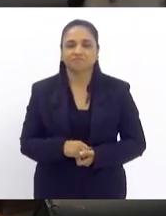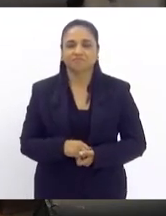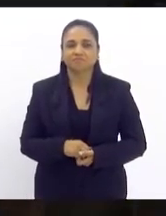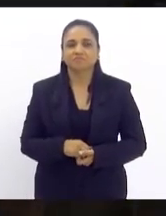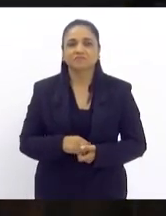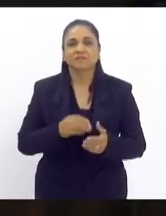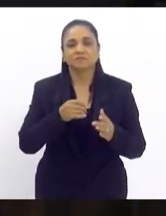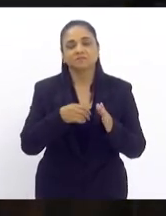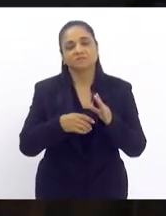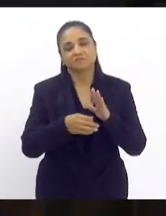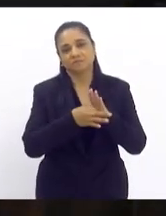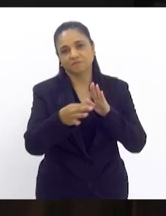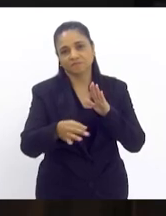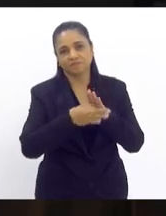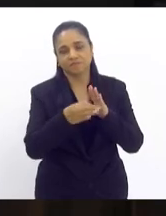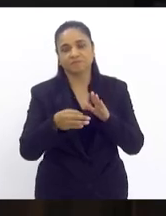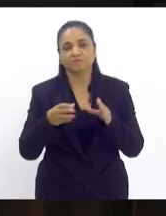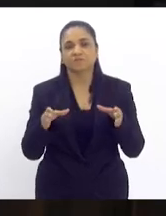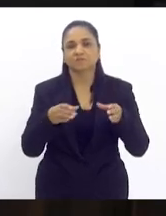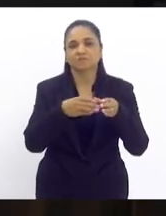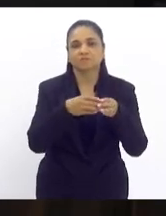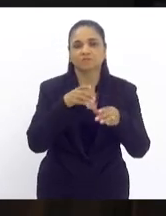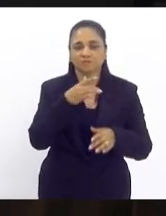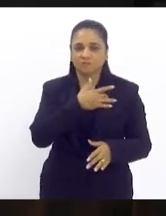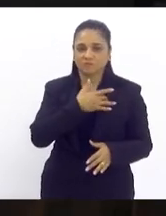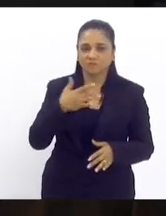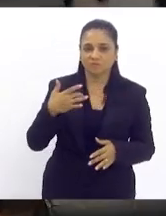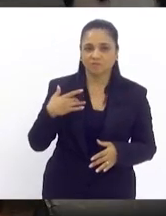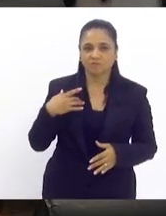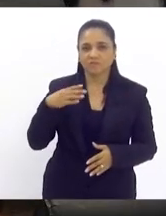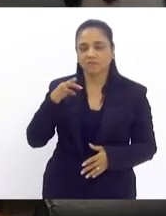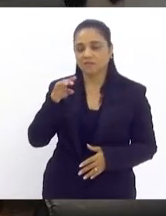Para emitir parecer pela Comissão de Saúde, deputado Tande Vieira.